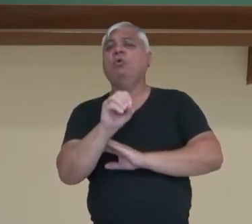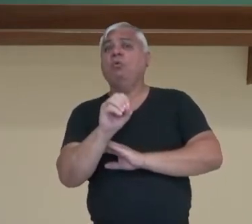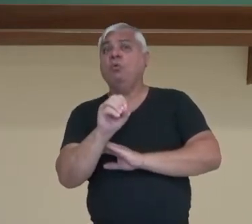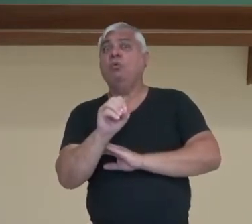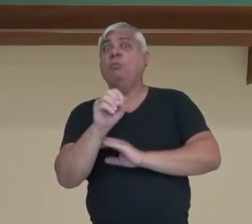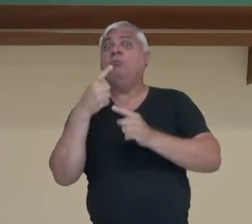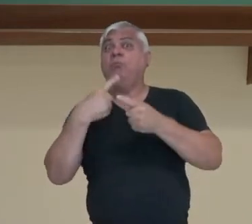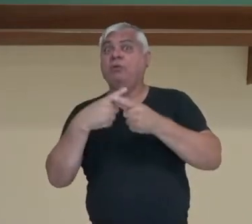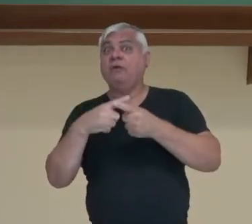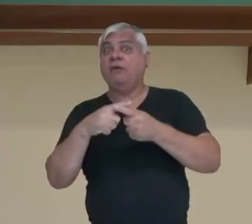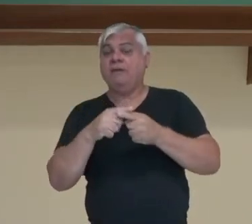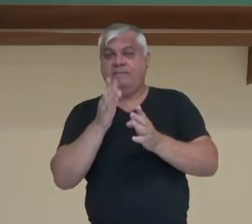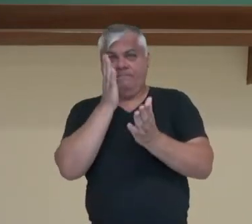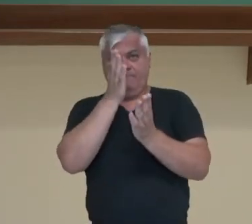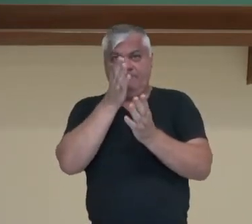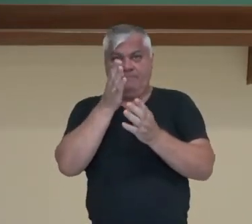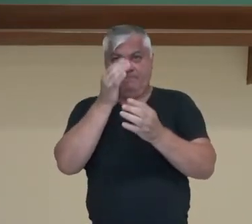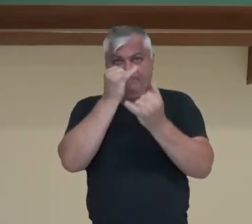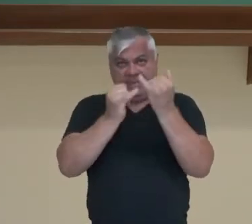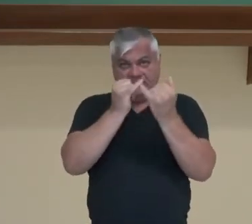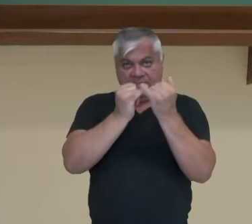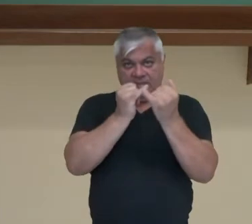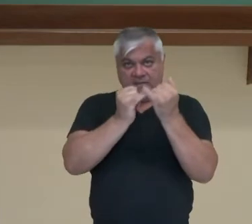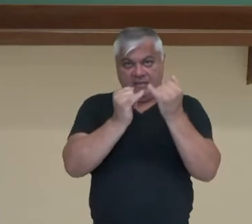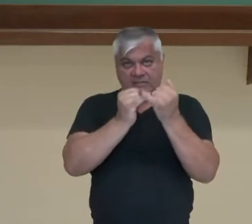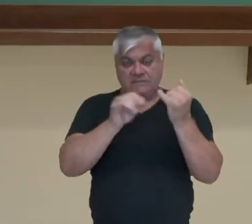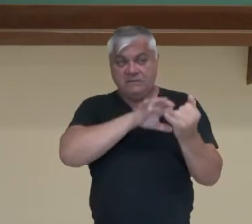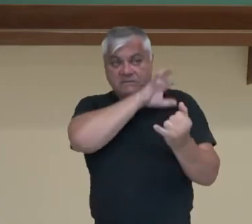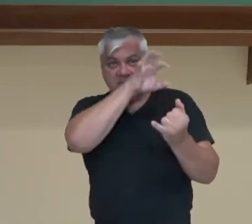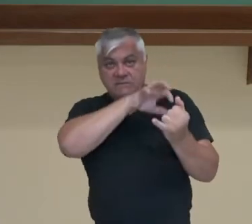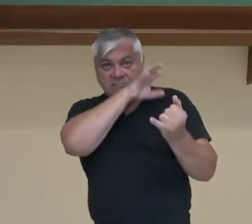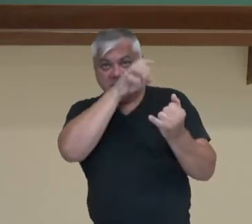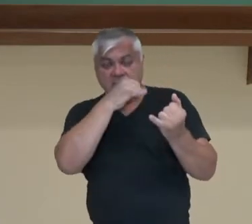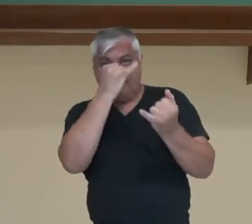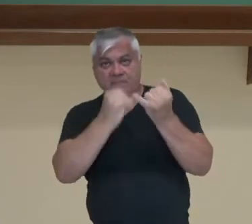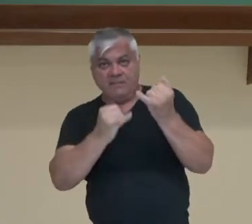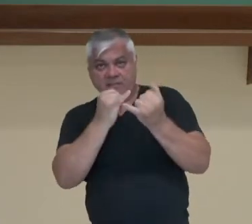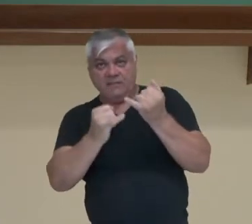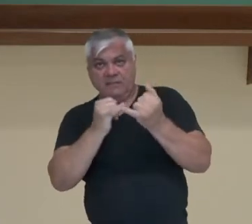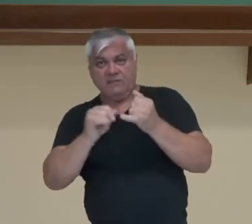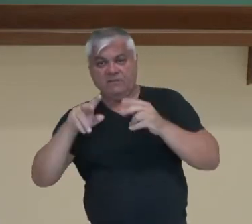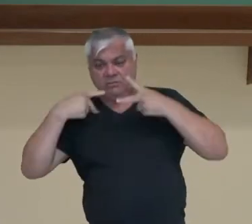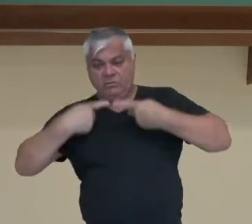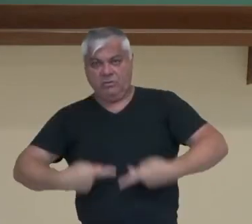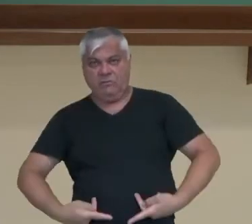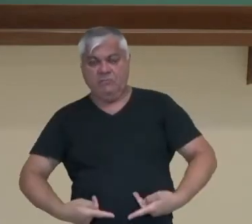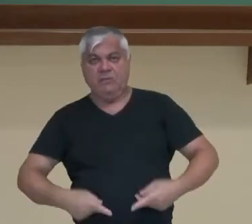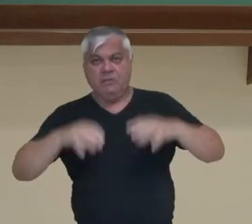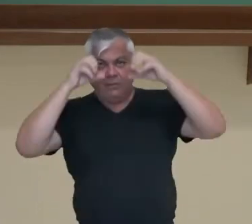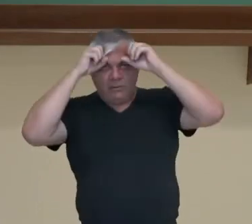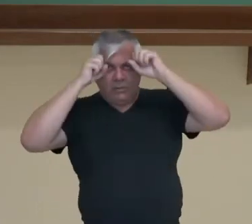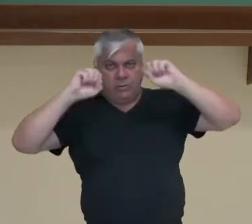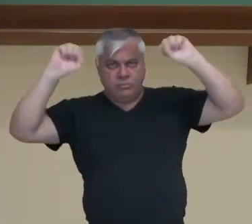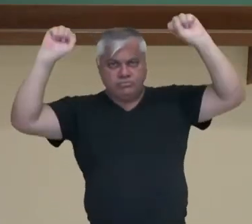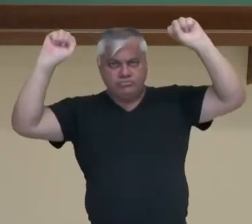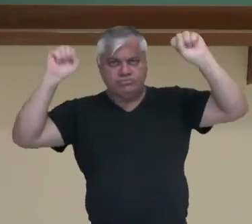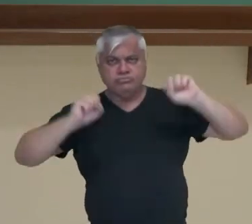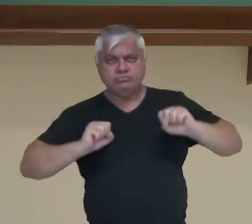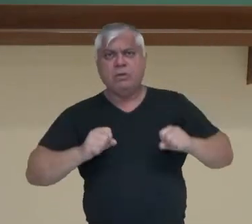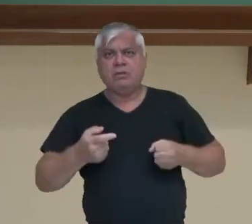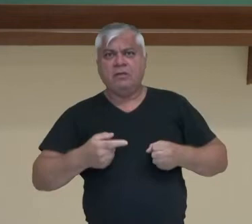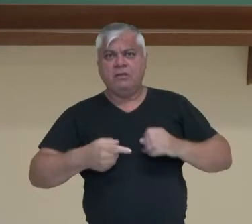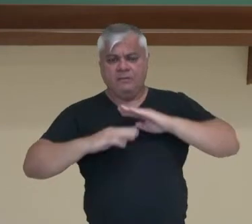zooantropomórfico, metade humano, metade animal. Por exemplo, um grande monstro Minotauro, monstro da ilha decreta